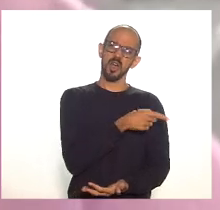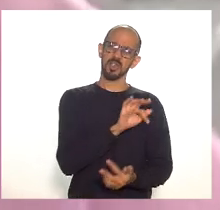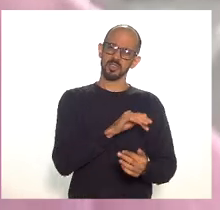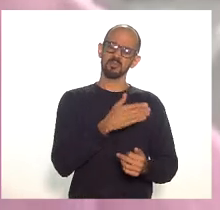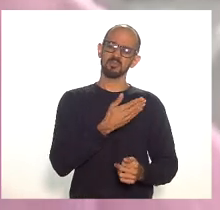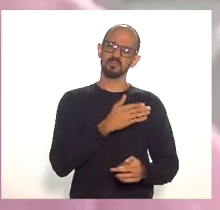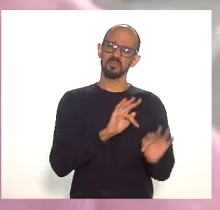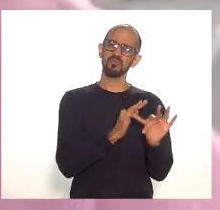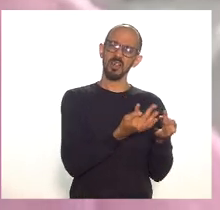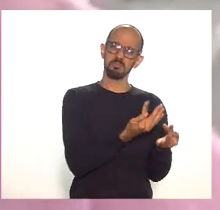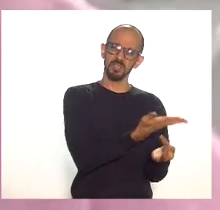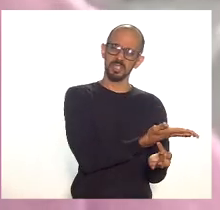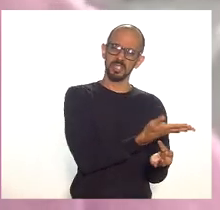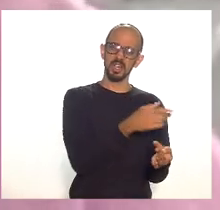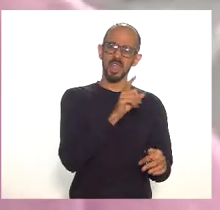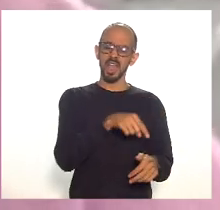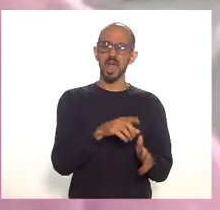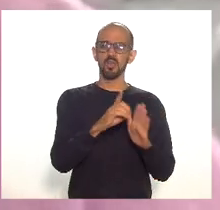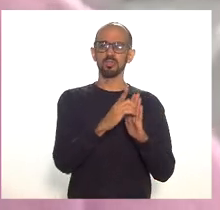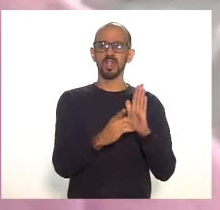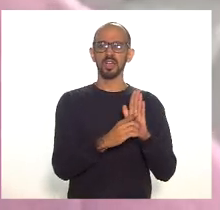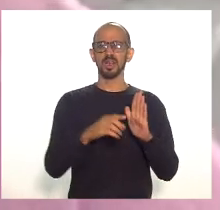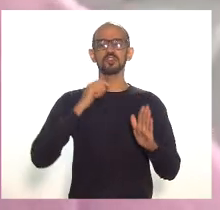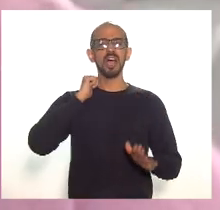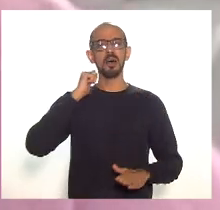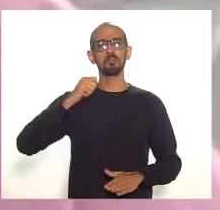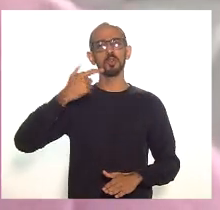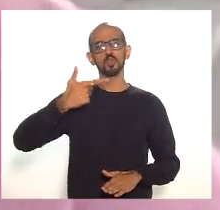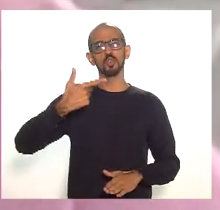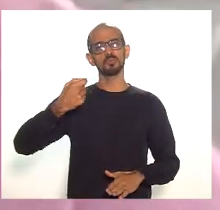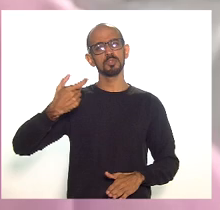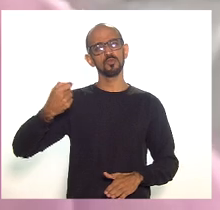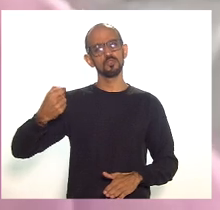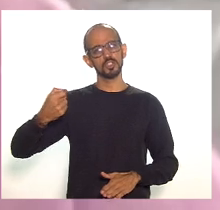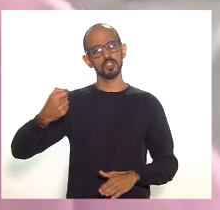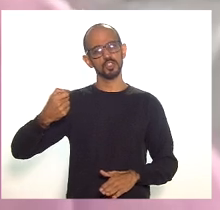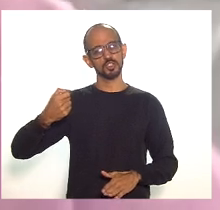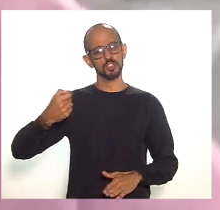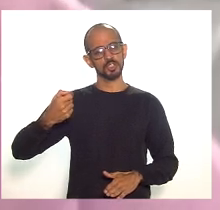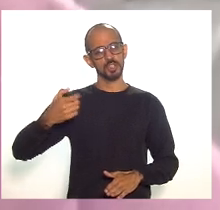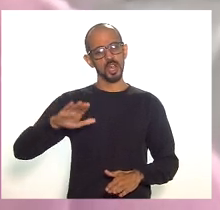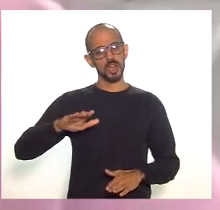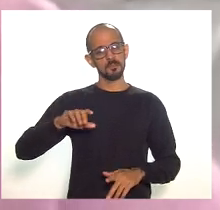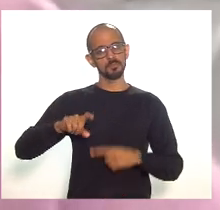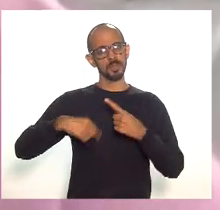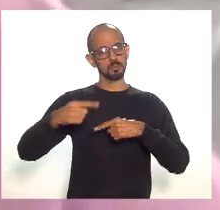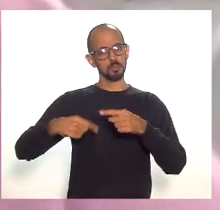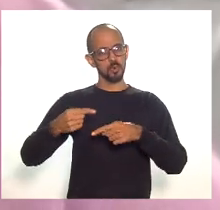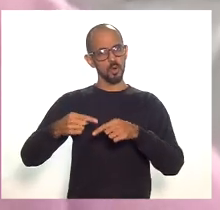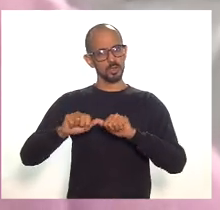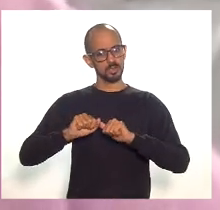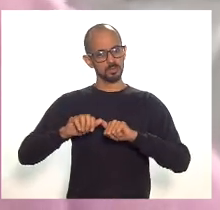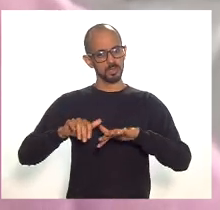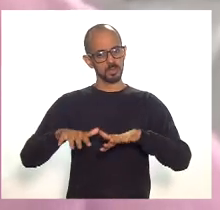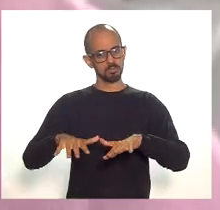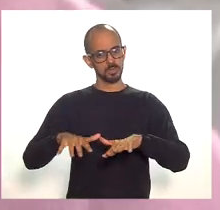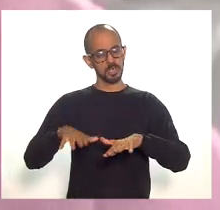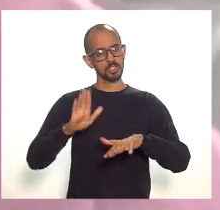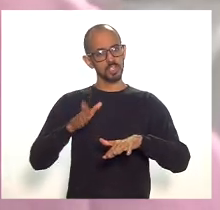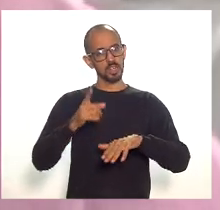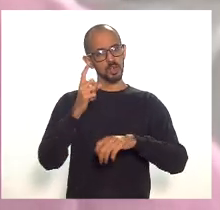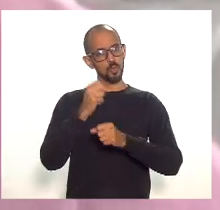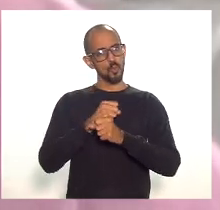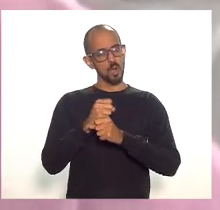decreto é de abril de 2020, portanto, logo após a decretação da pandemia, nós já estamos há um ano